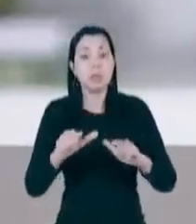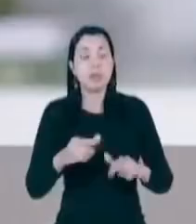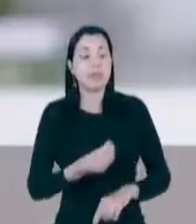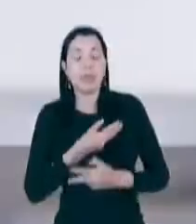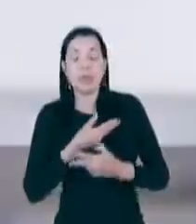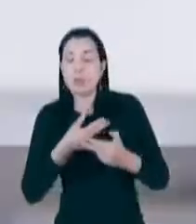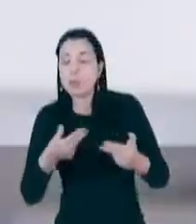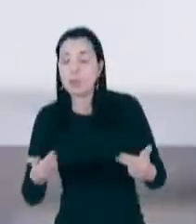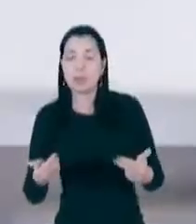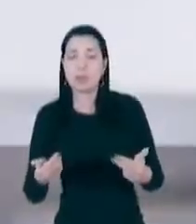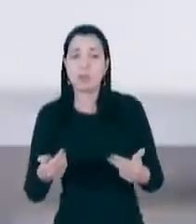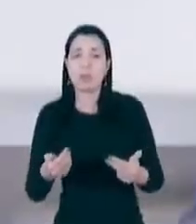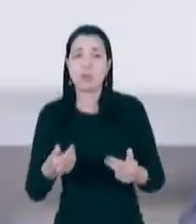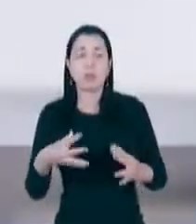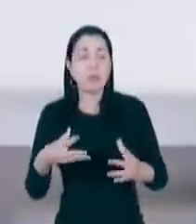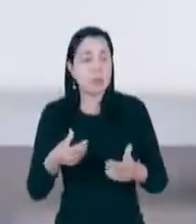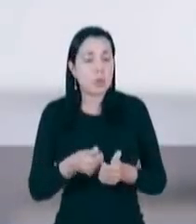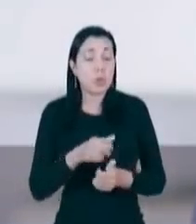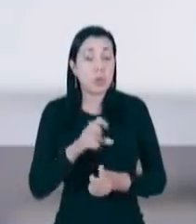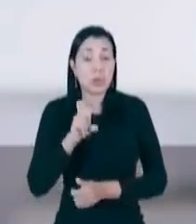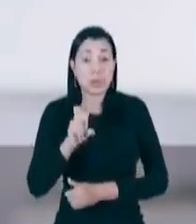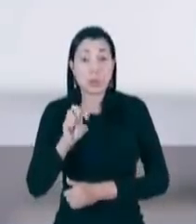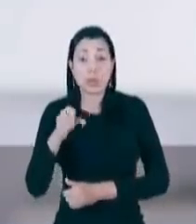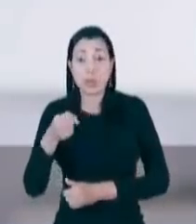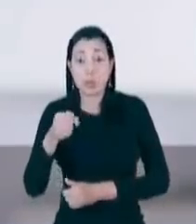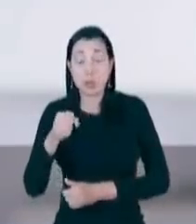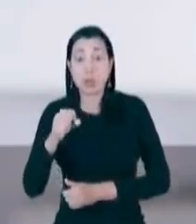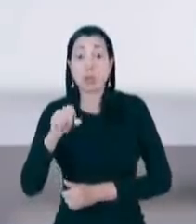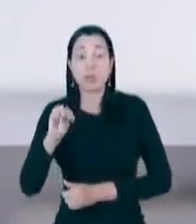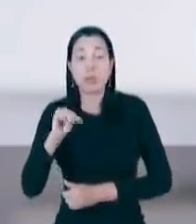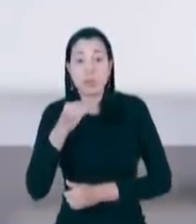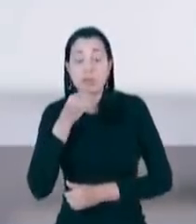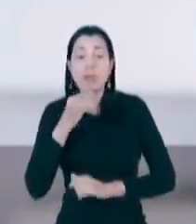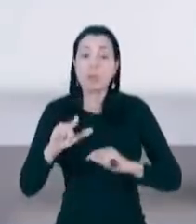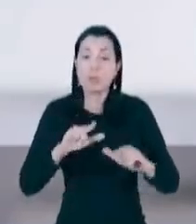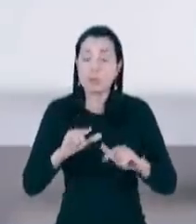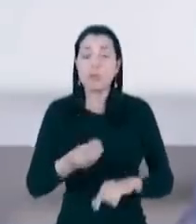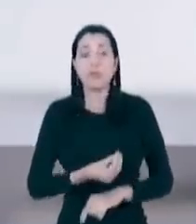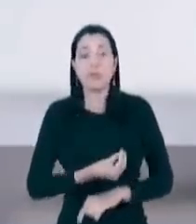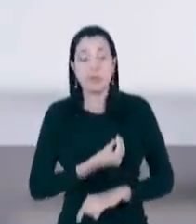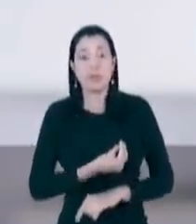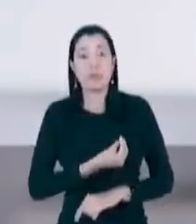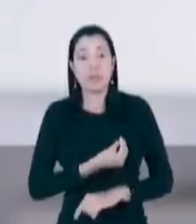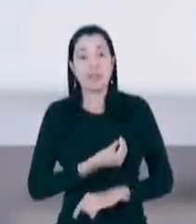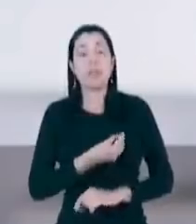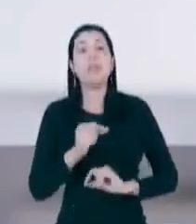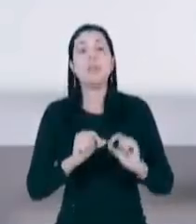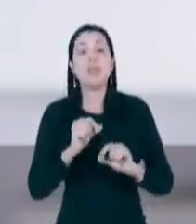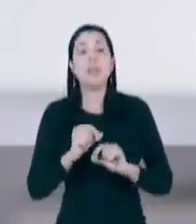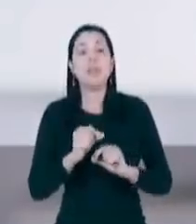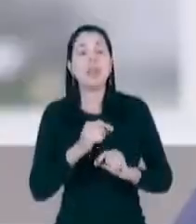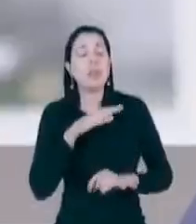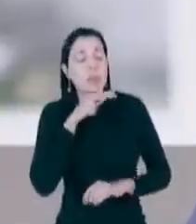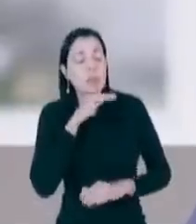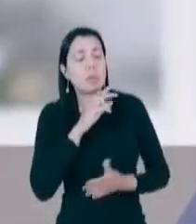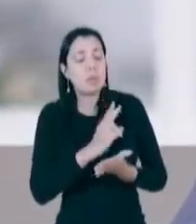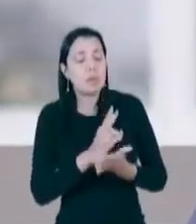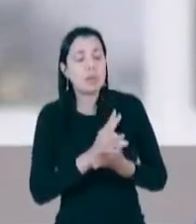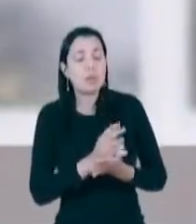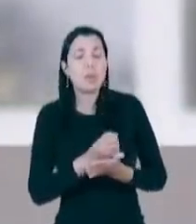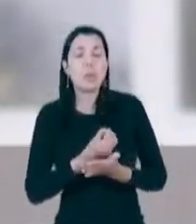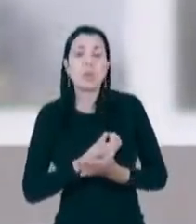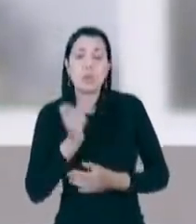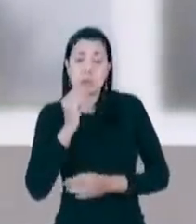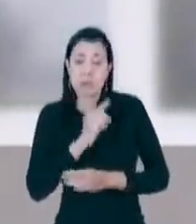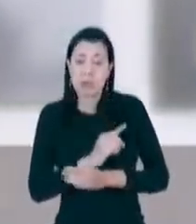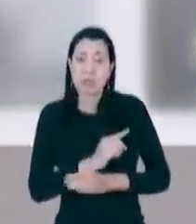sobrevivendo de bicos. São ao todo 58 milhões de trabalhadores sobrevivendo em condições precárias. Ao número